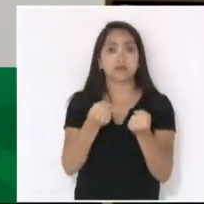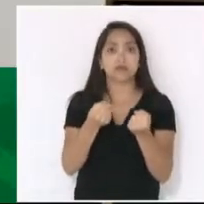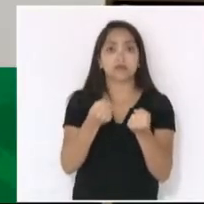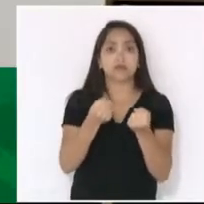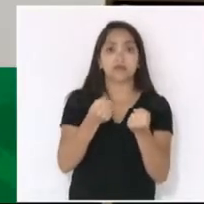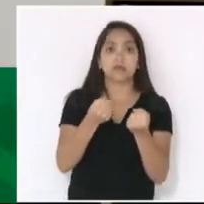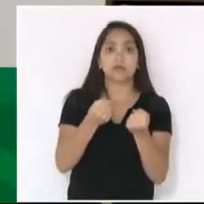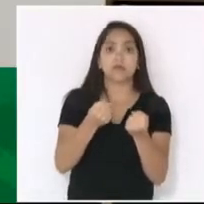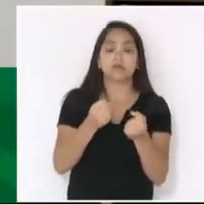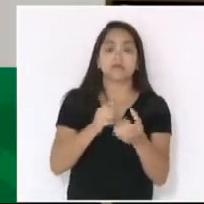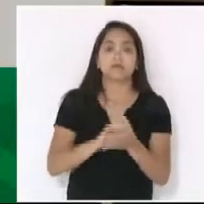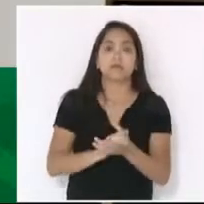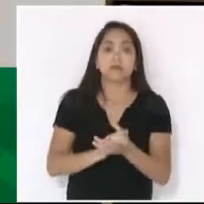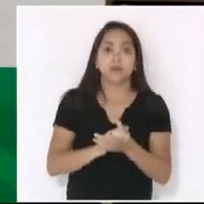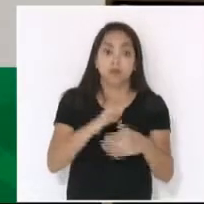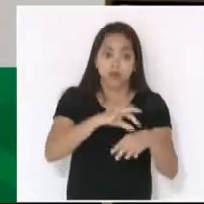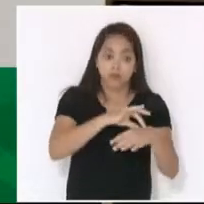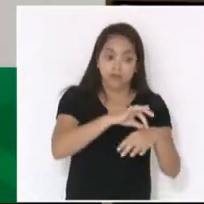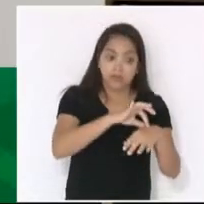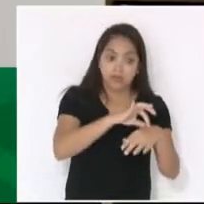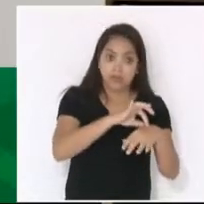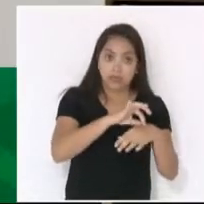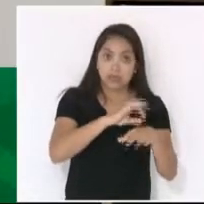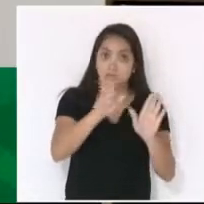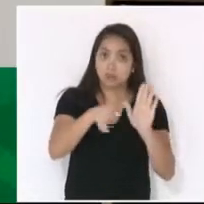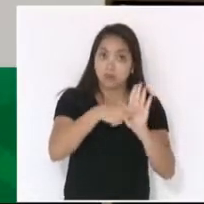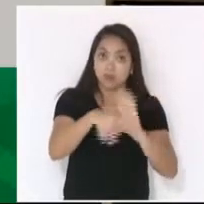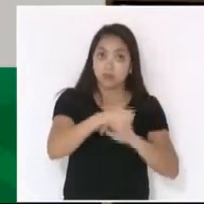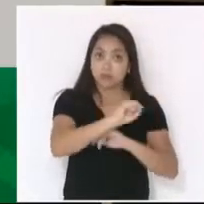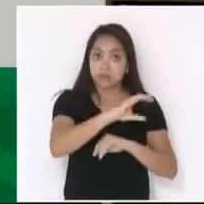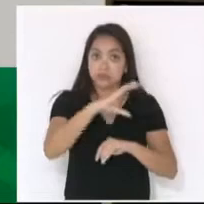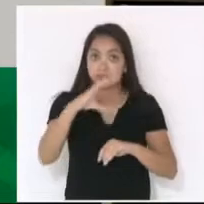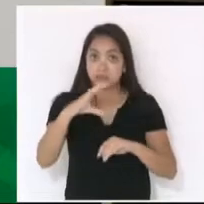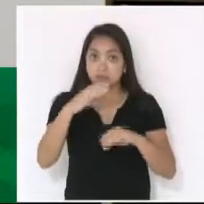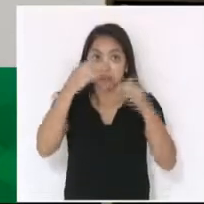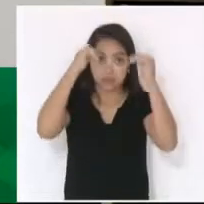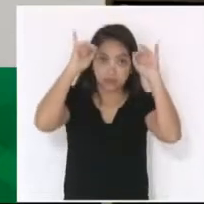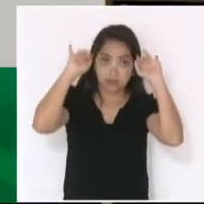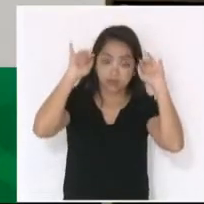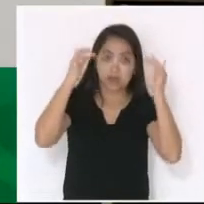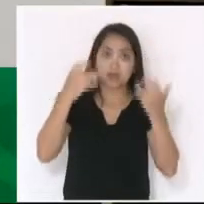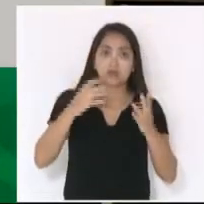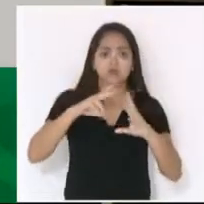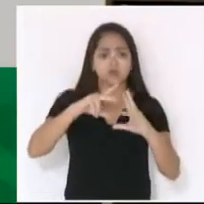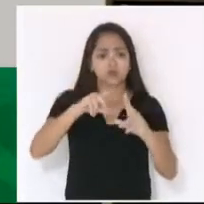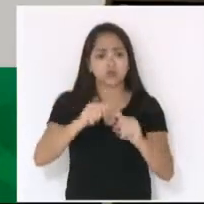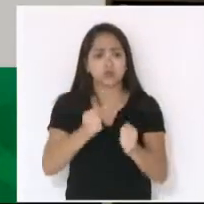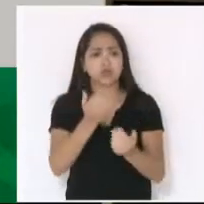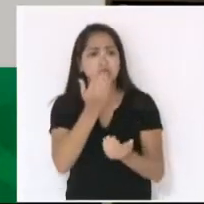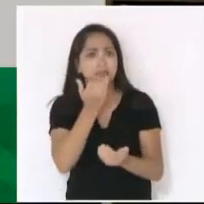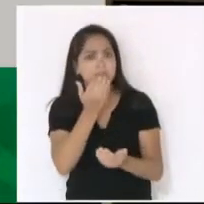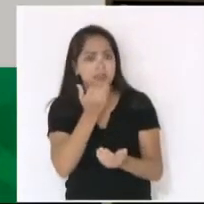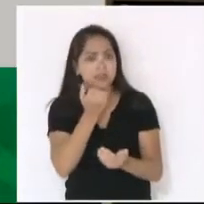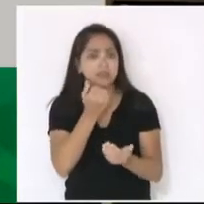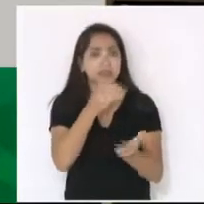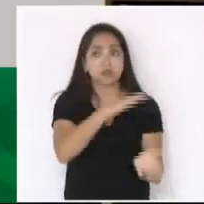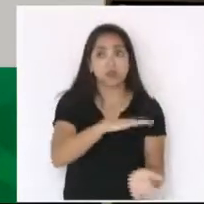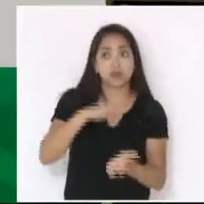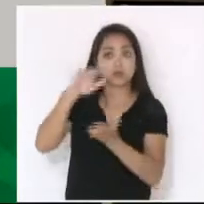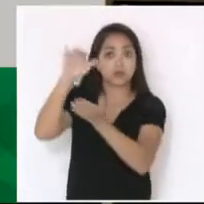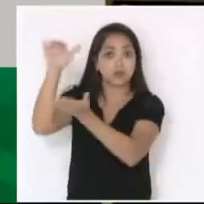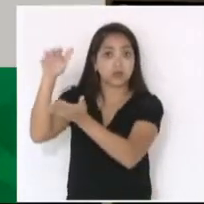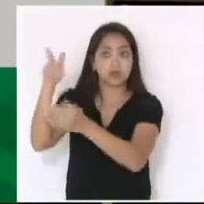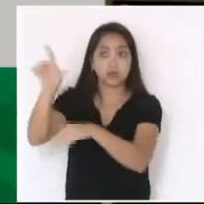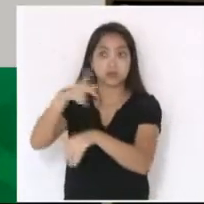e o nosso gado defender de vez tudo toda alimentação que é exportada